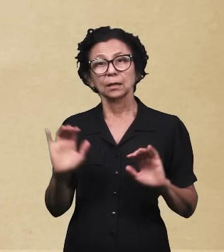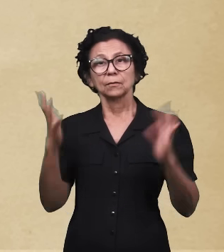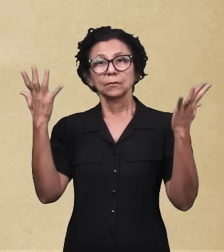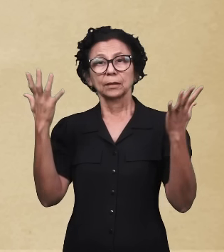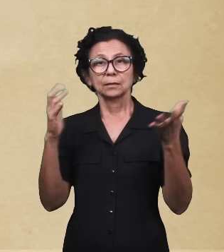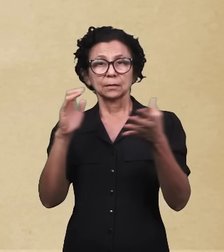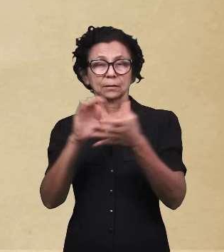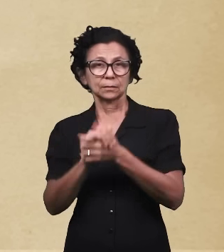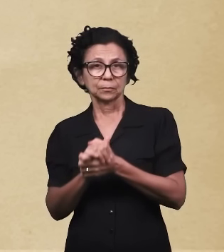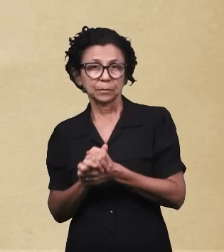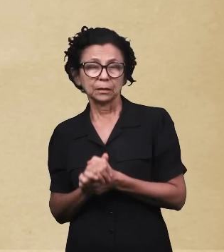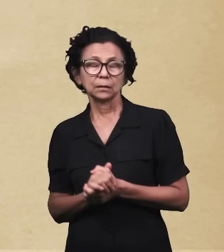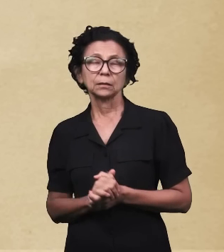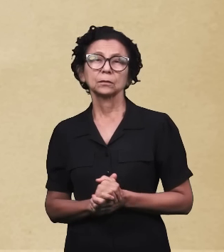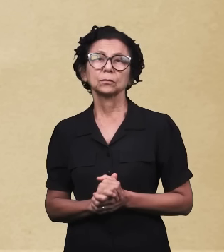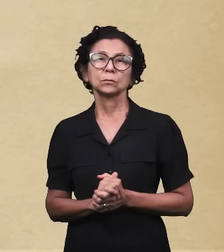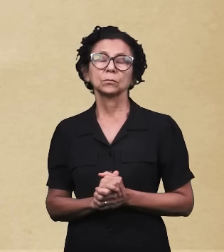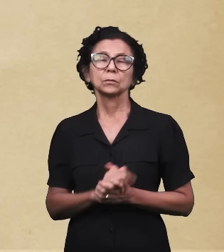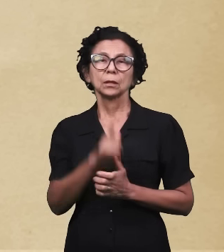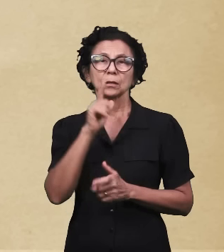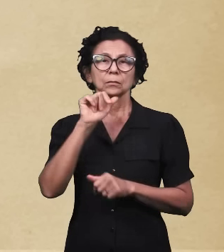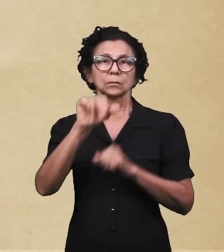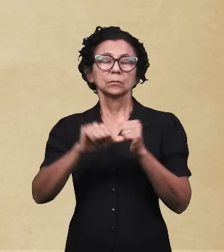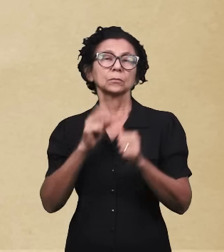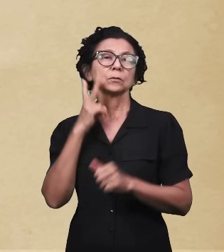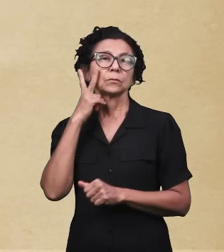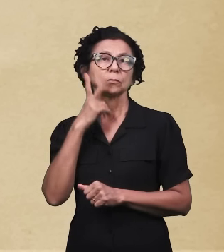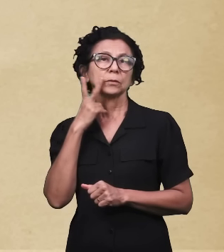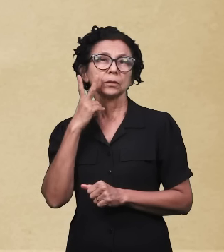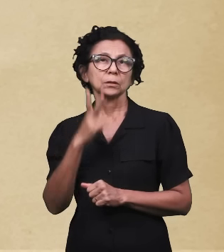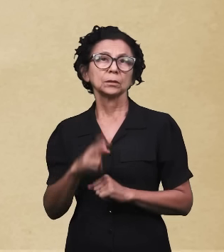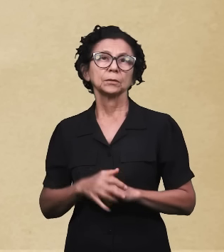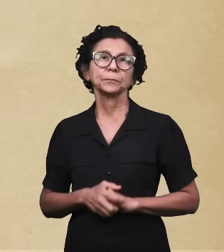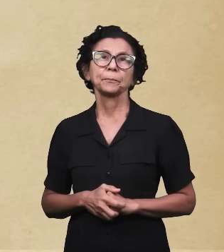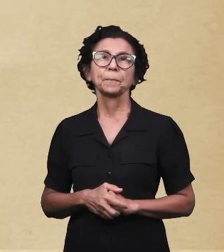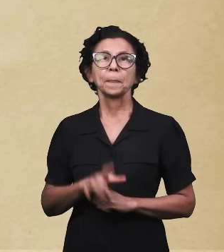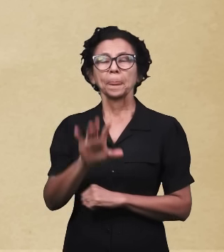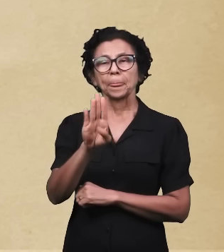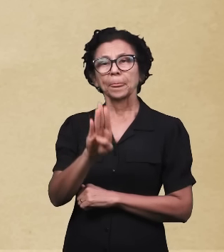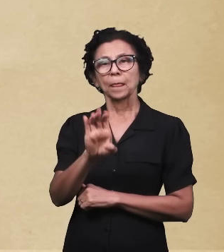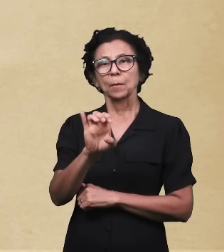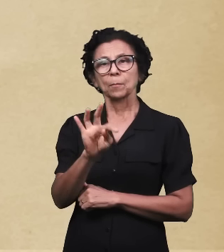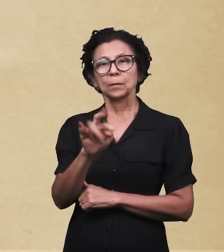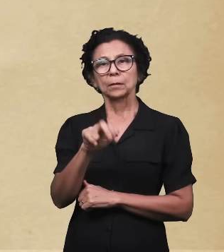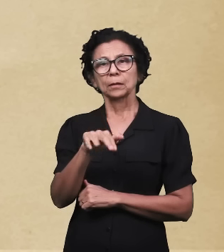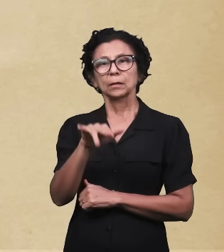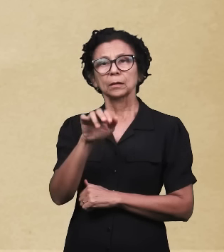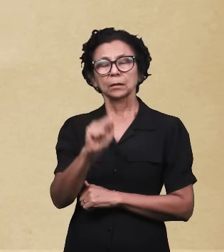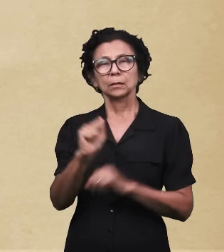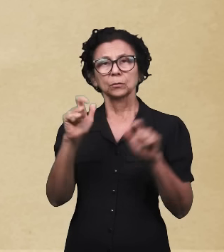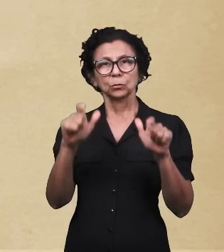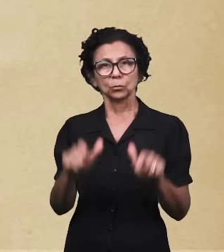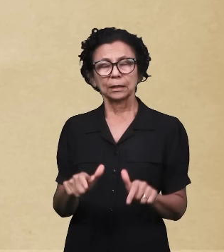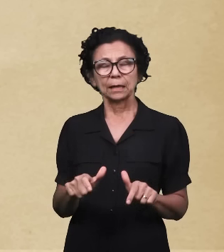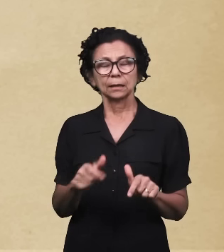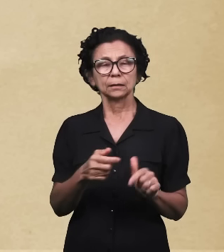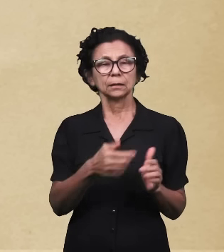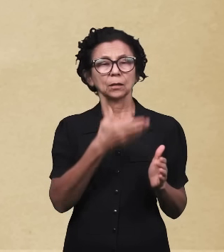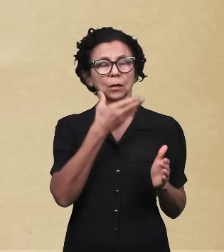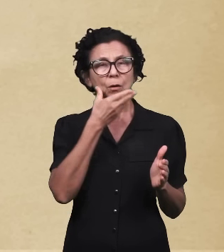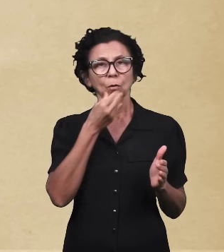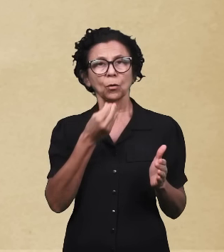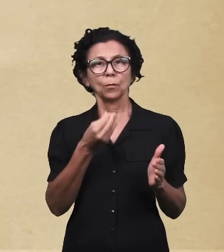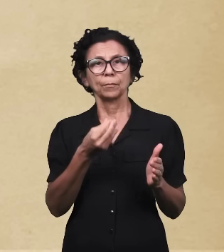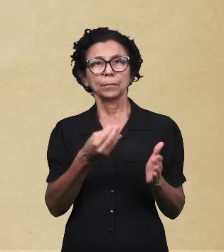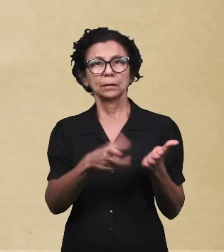aqui. Betânia, onde Jesus vai ressuscitar Lázaro. Então nós temos aquele local ali, e era um local assim